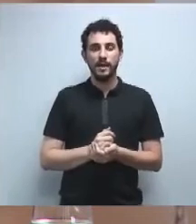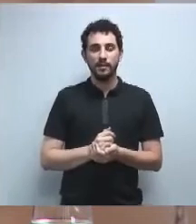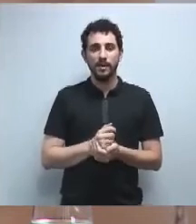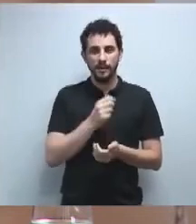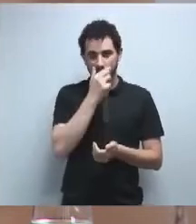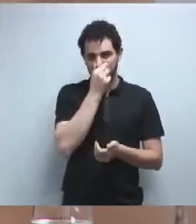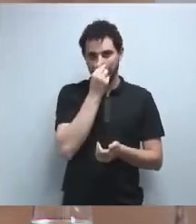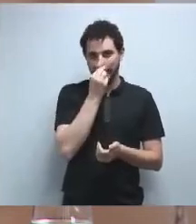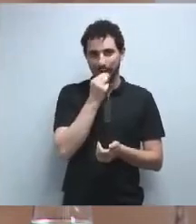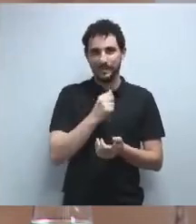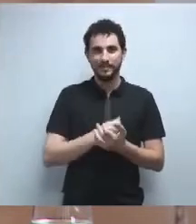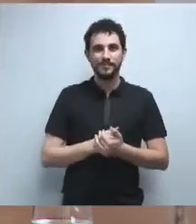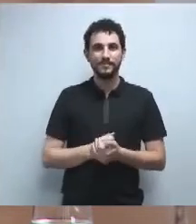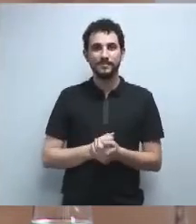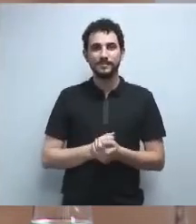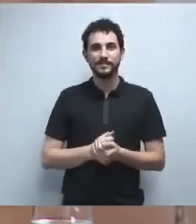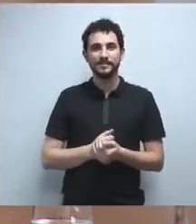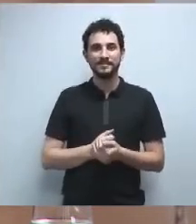serenidade